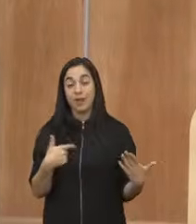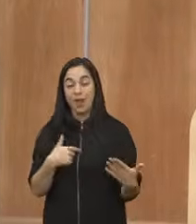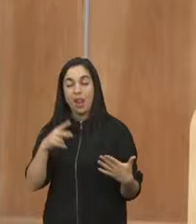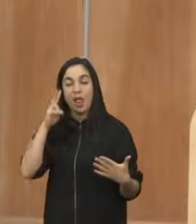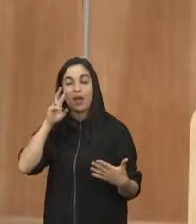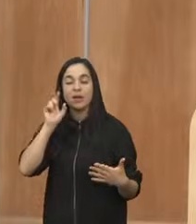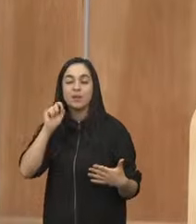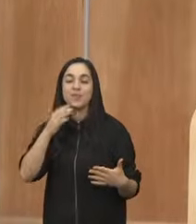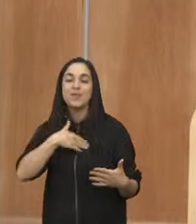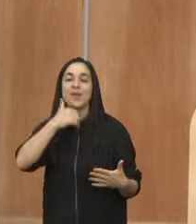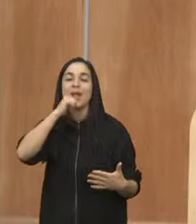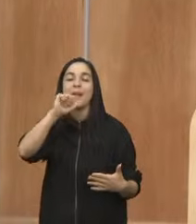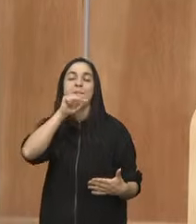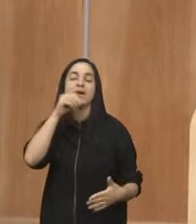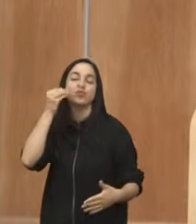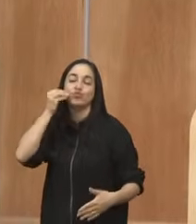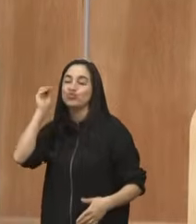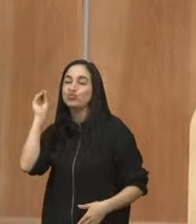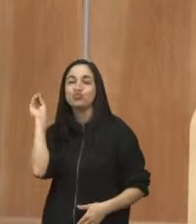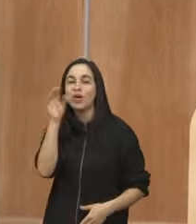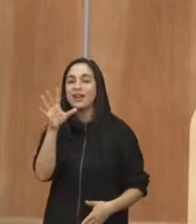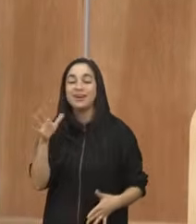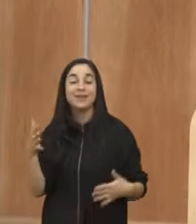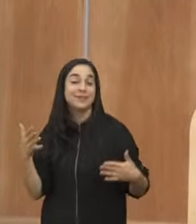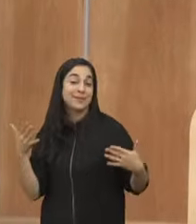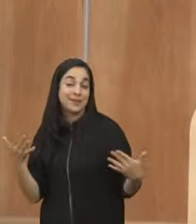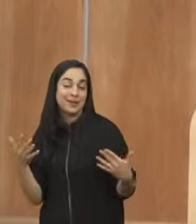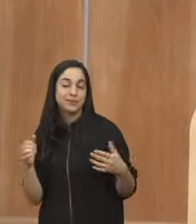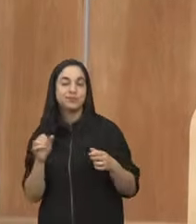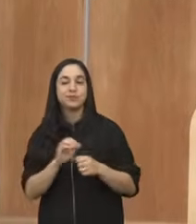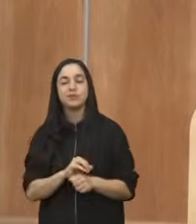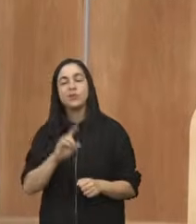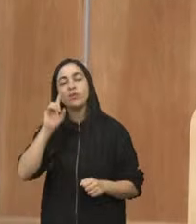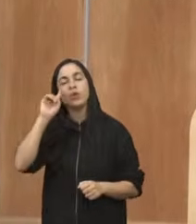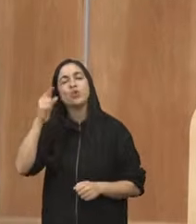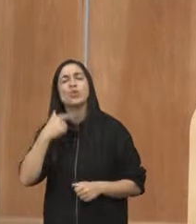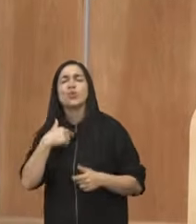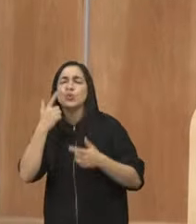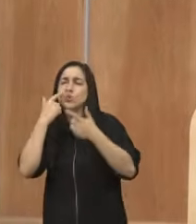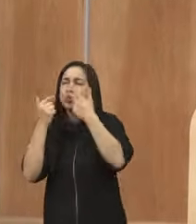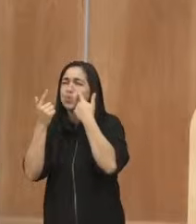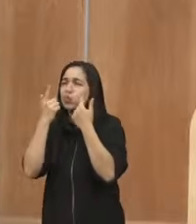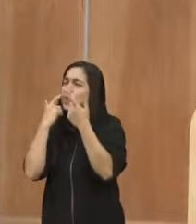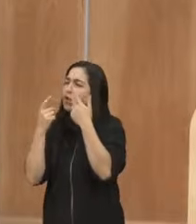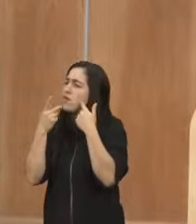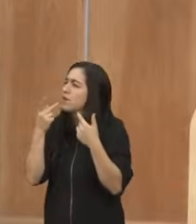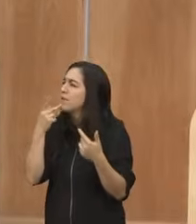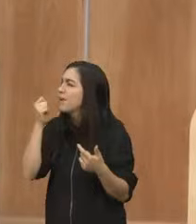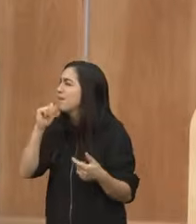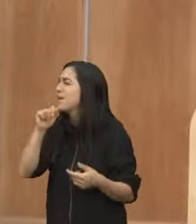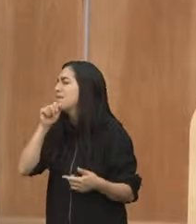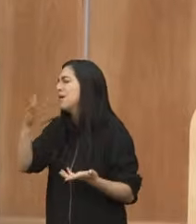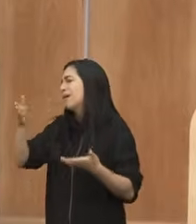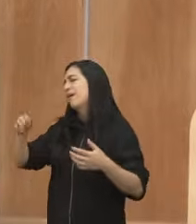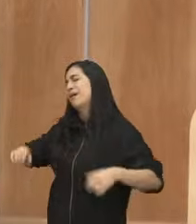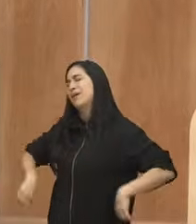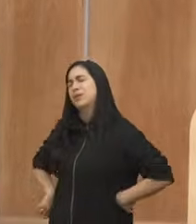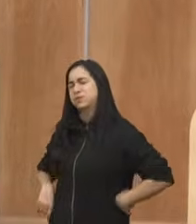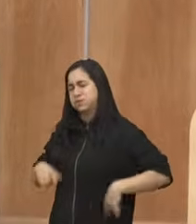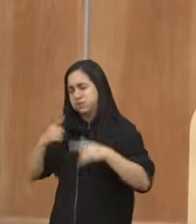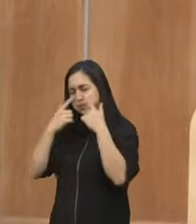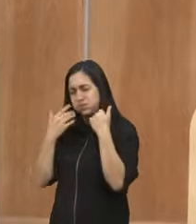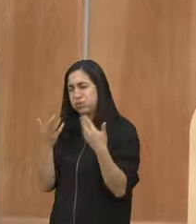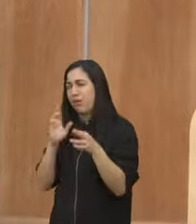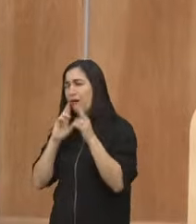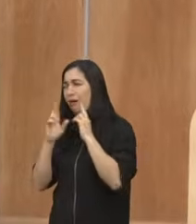um beijo para minha mãe. Há um certo tempo, eu chorando, eu falei para ela, puxa vida, tem que pagar